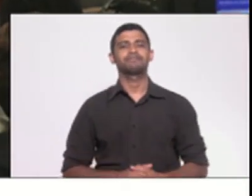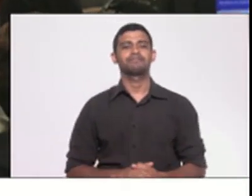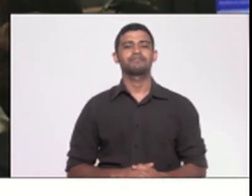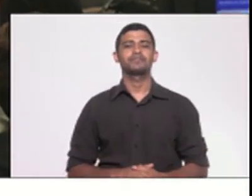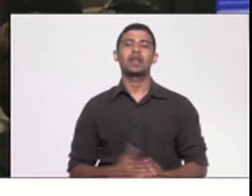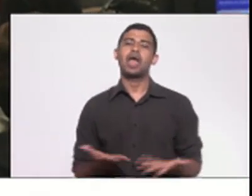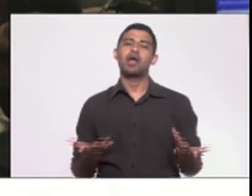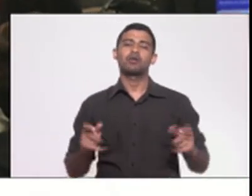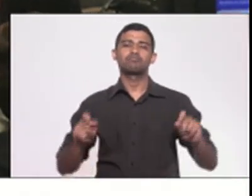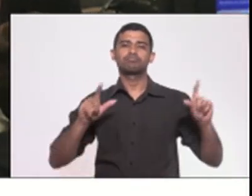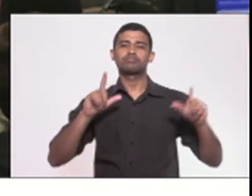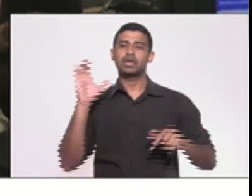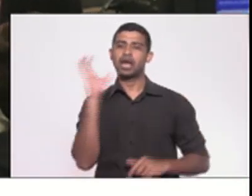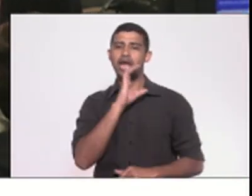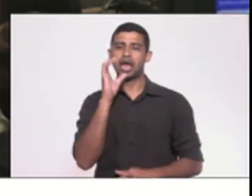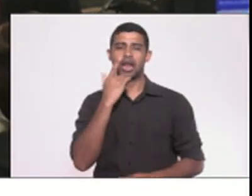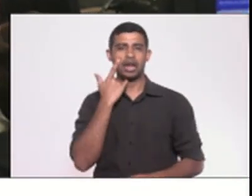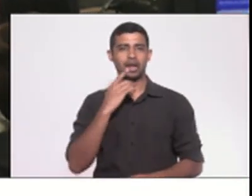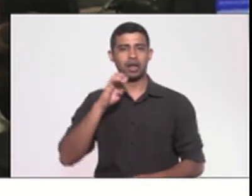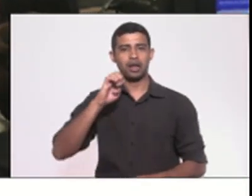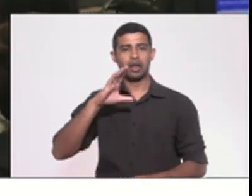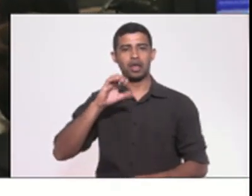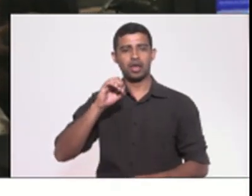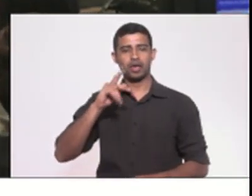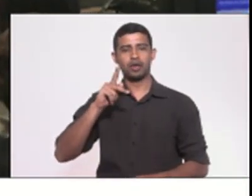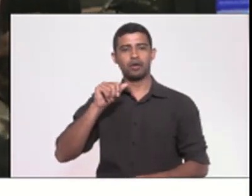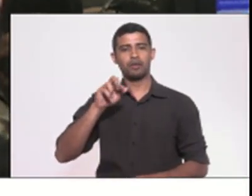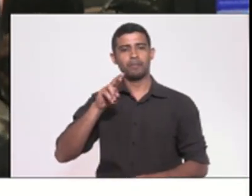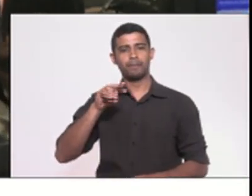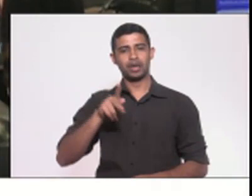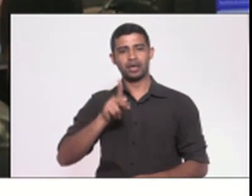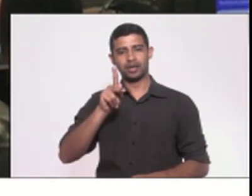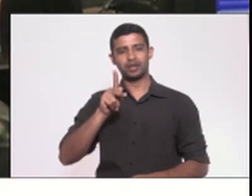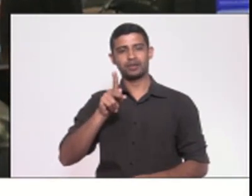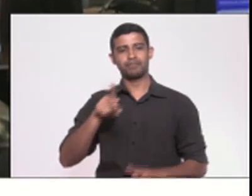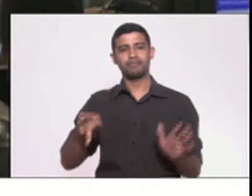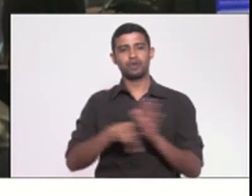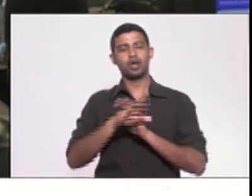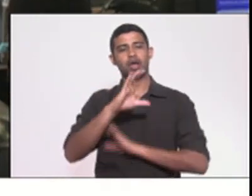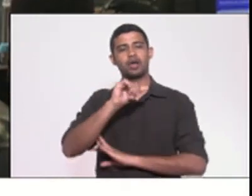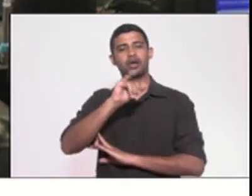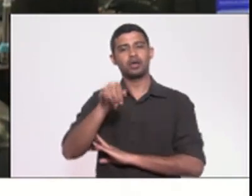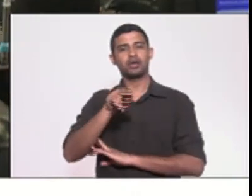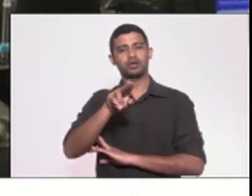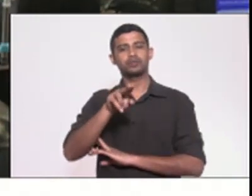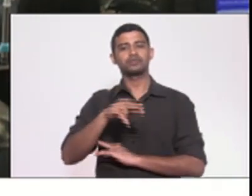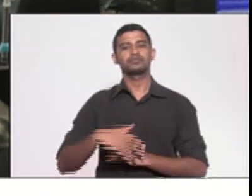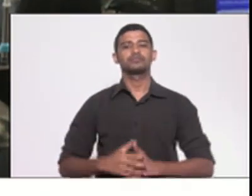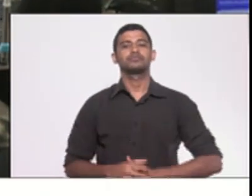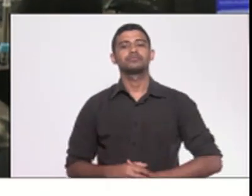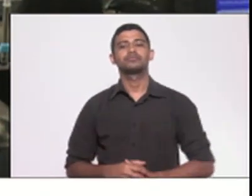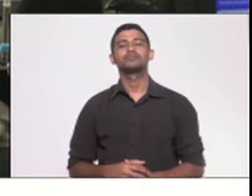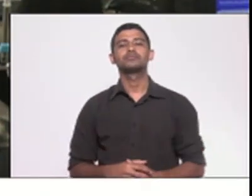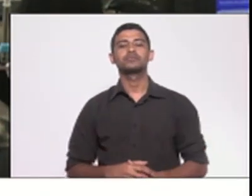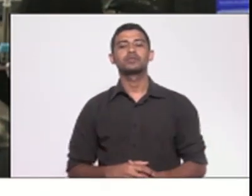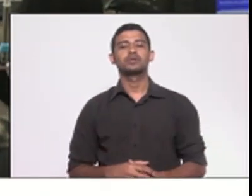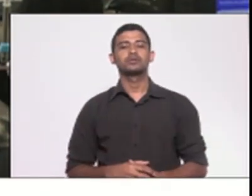passar rapidamente. Esse é o Ecoparque do Caju. Aqui nós temos uma unidade de biometanização, que é o assunto